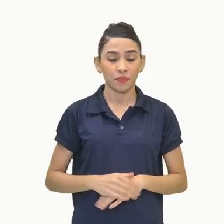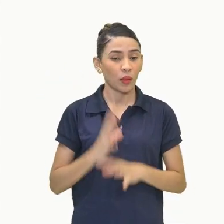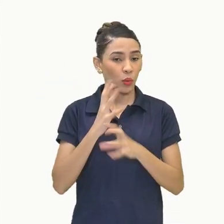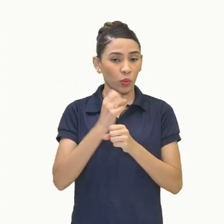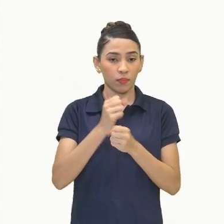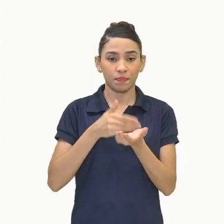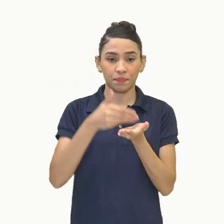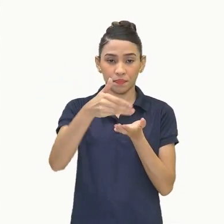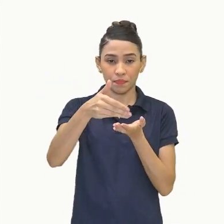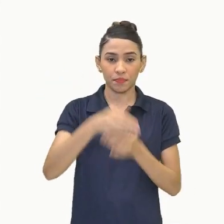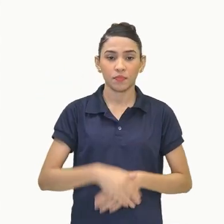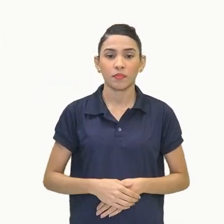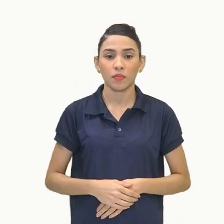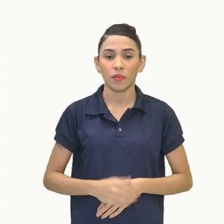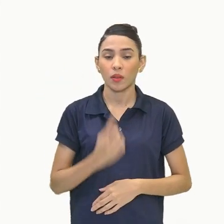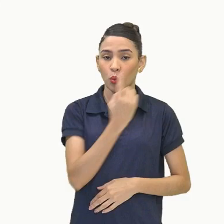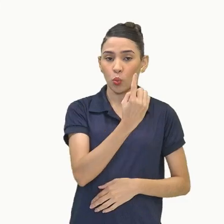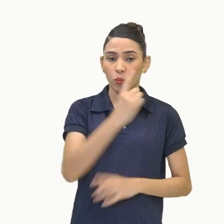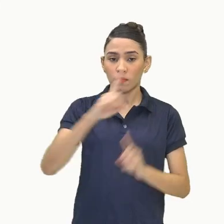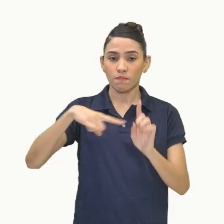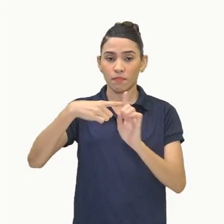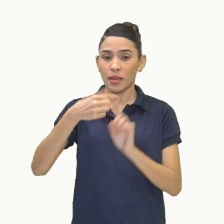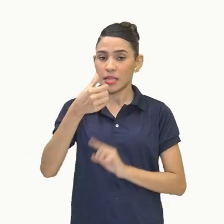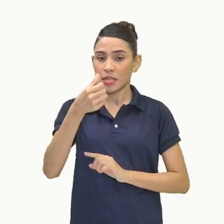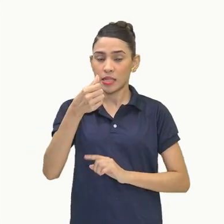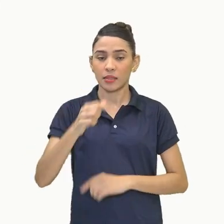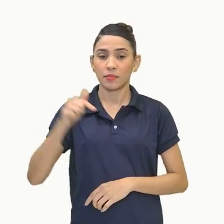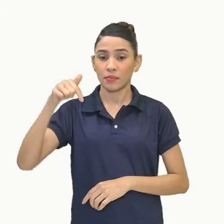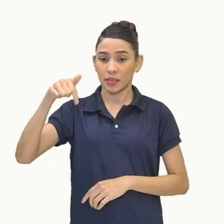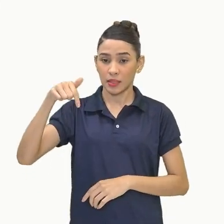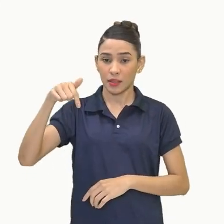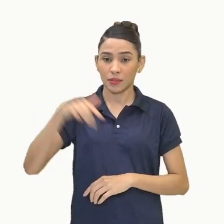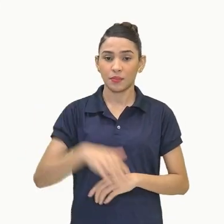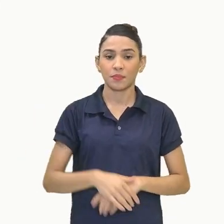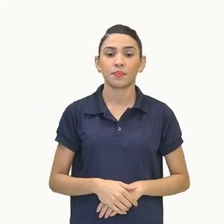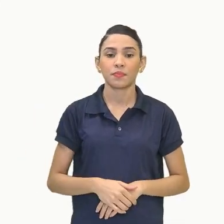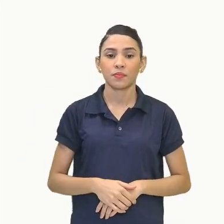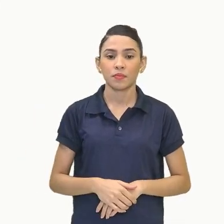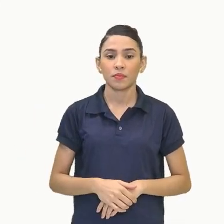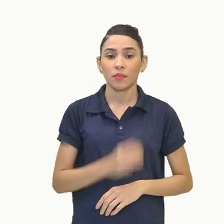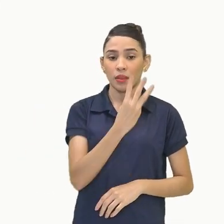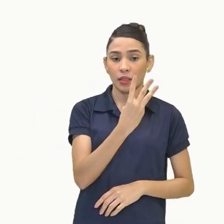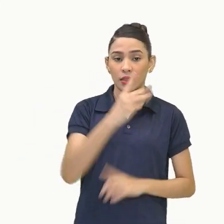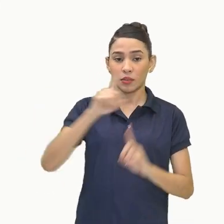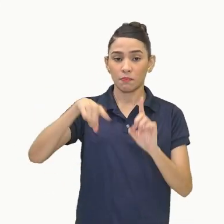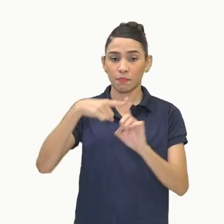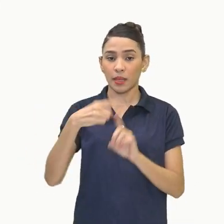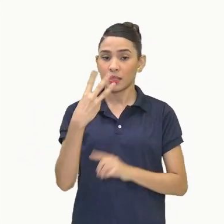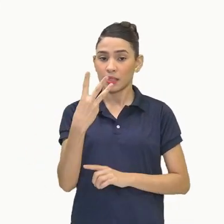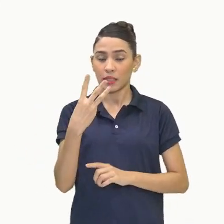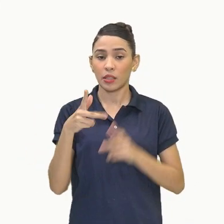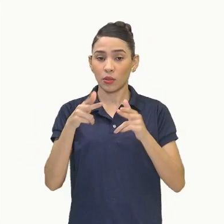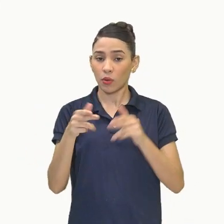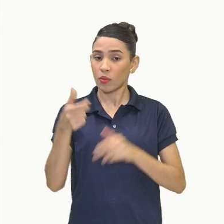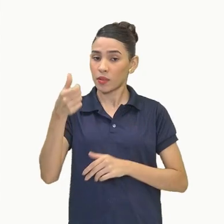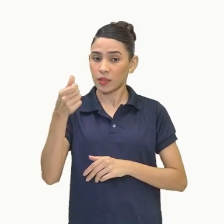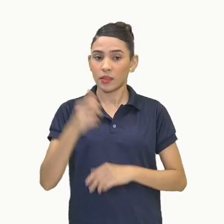soma. 1 mais 6, 7. 3 mais 3,